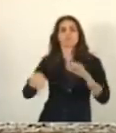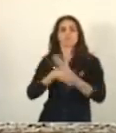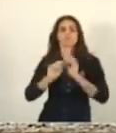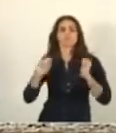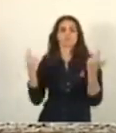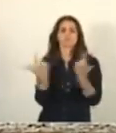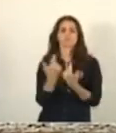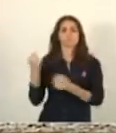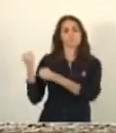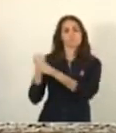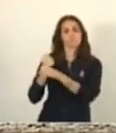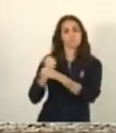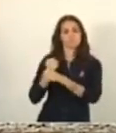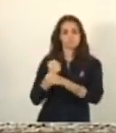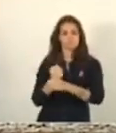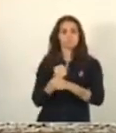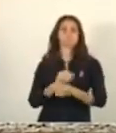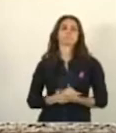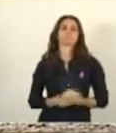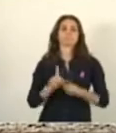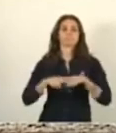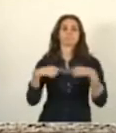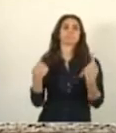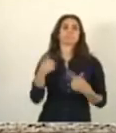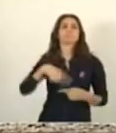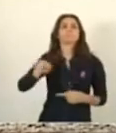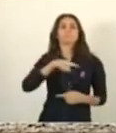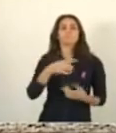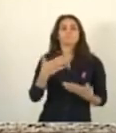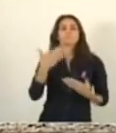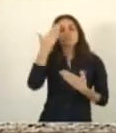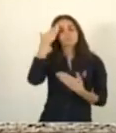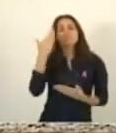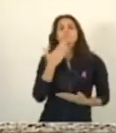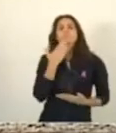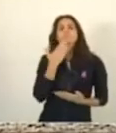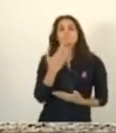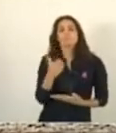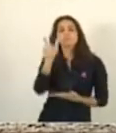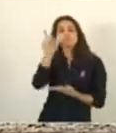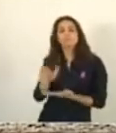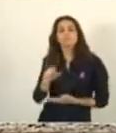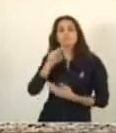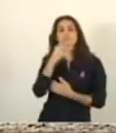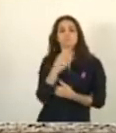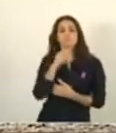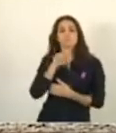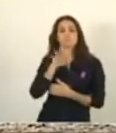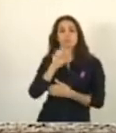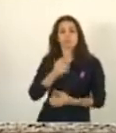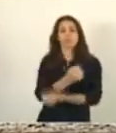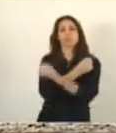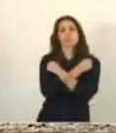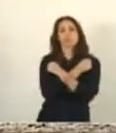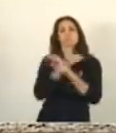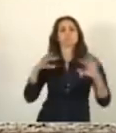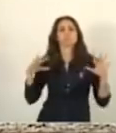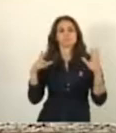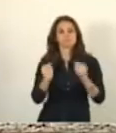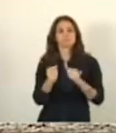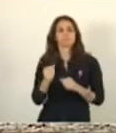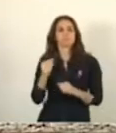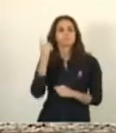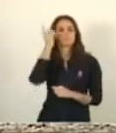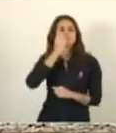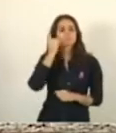por muitos e muitos anos. Então, o nosso querido Pimenta, receba o nosso abraço de todos os deputados, de todos os